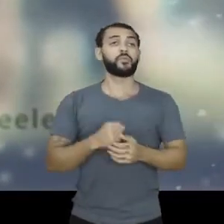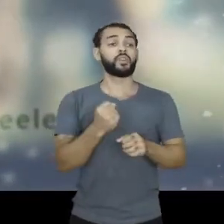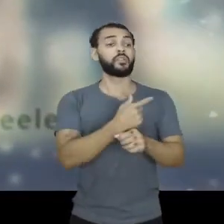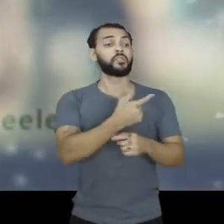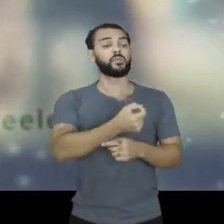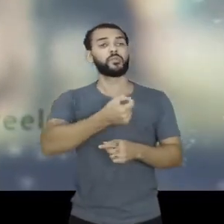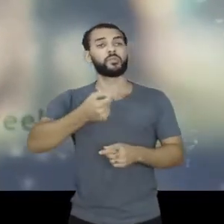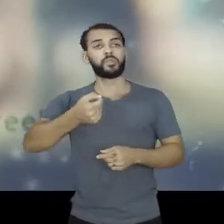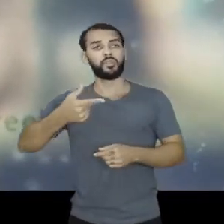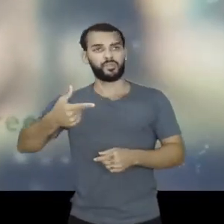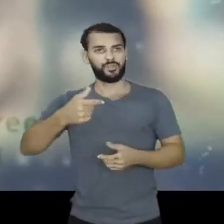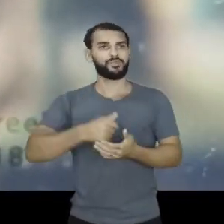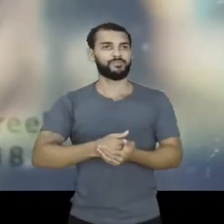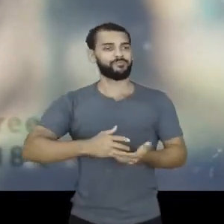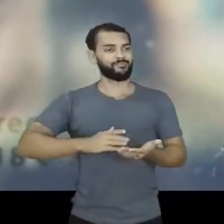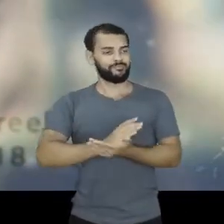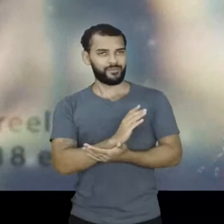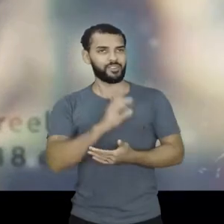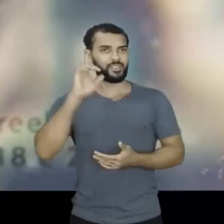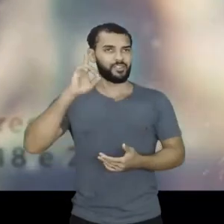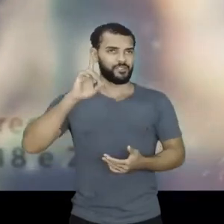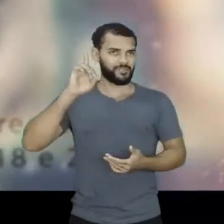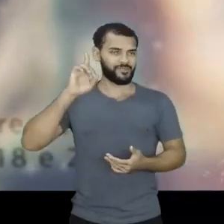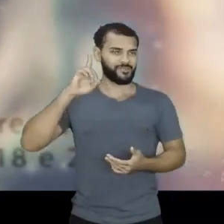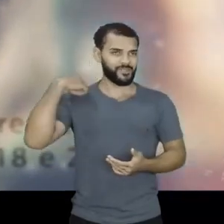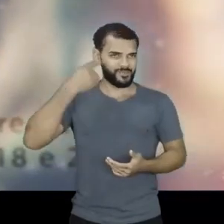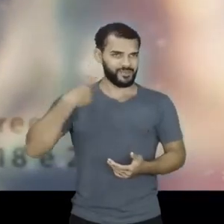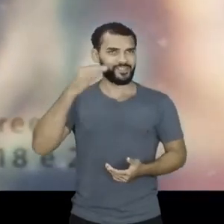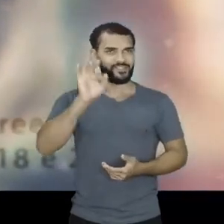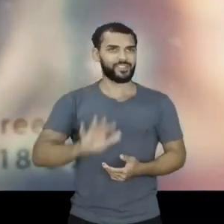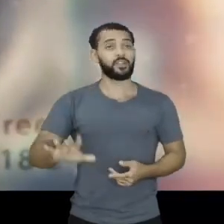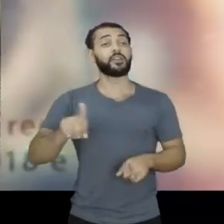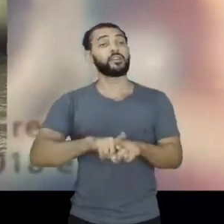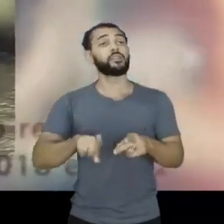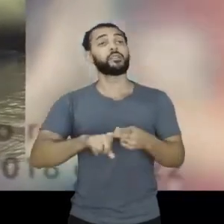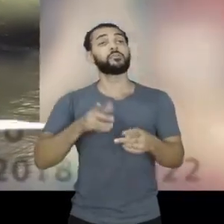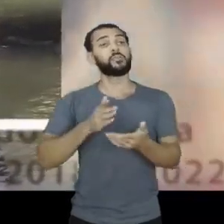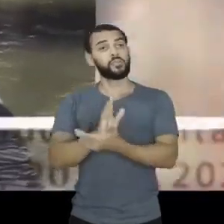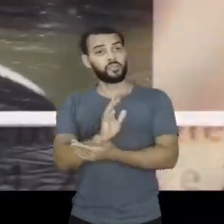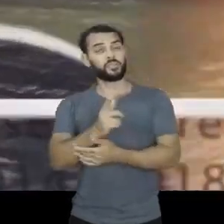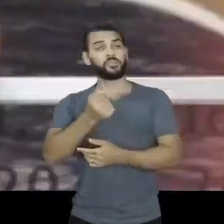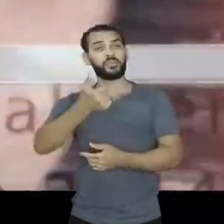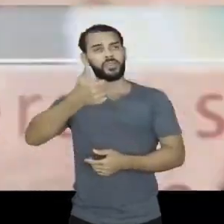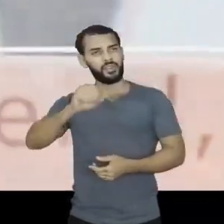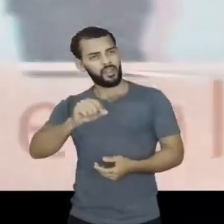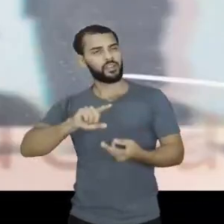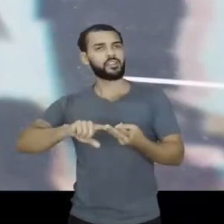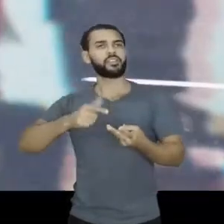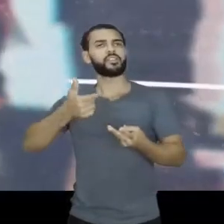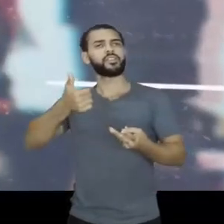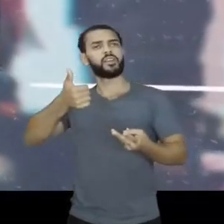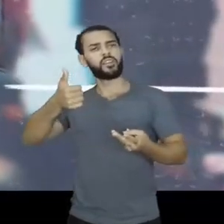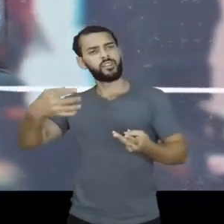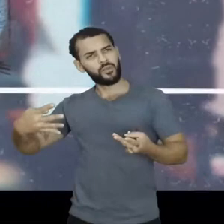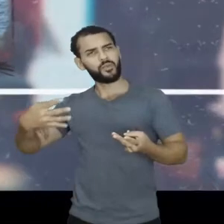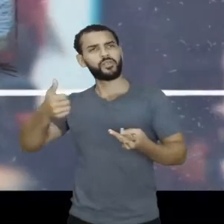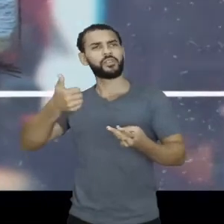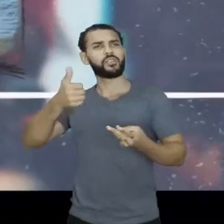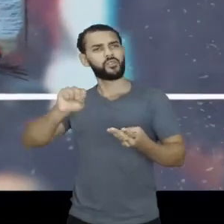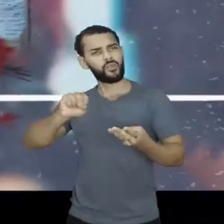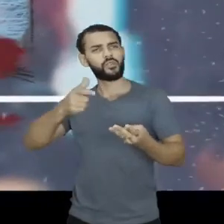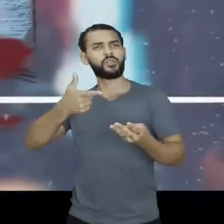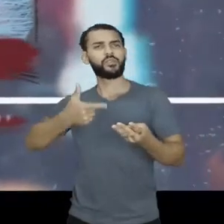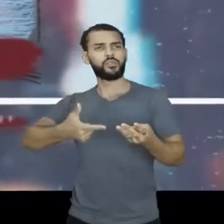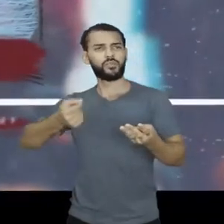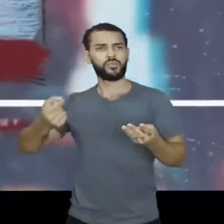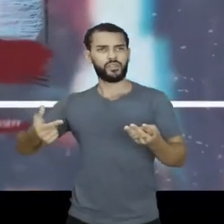sendo reeleita em 2006, 2010, 2014, 2018 e 2022. Maria do Rosário